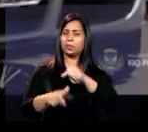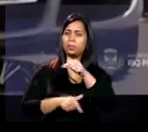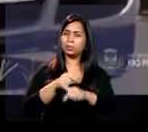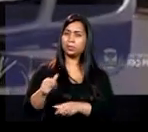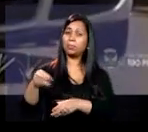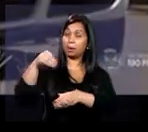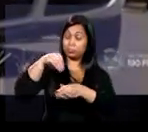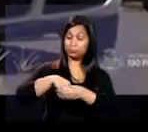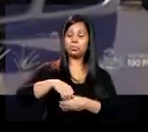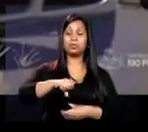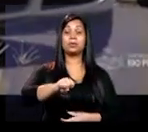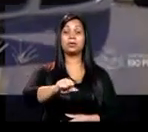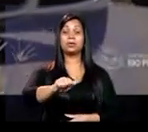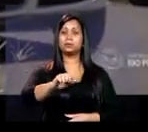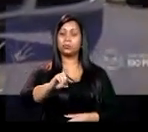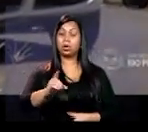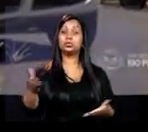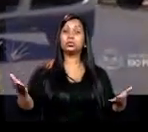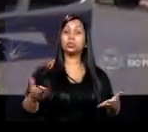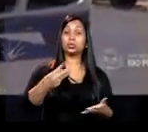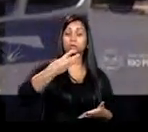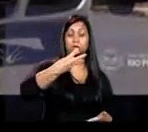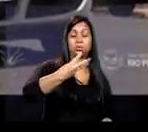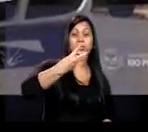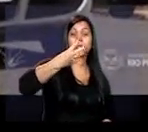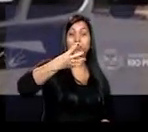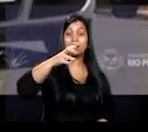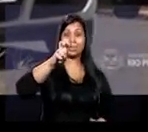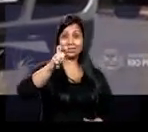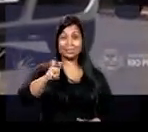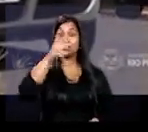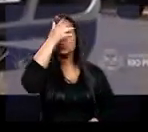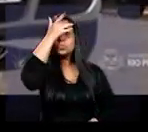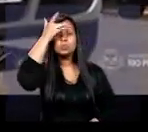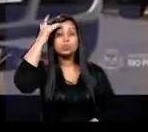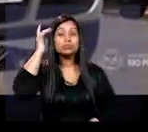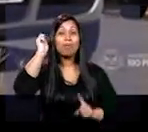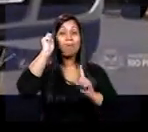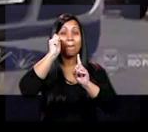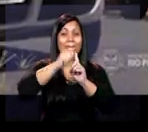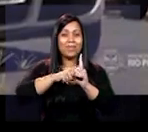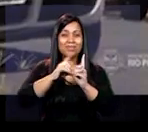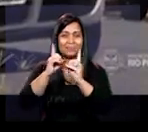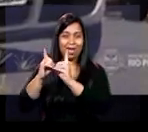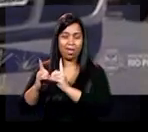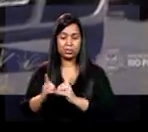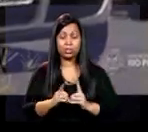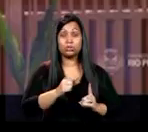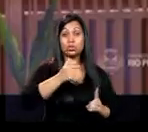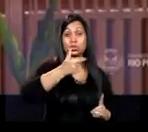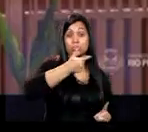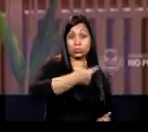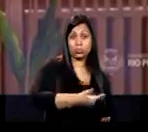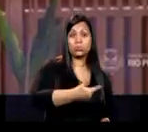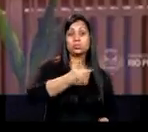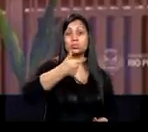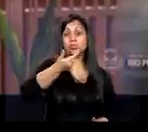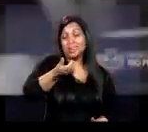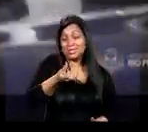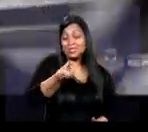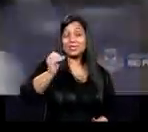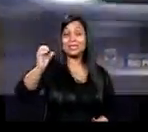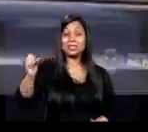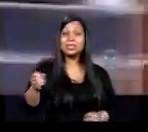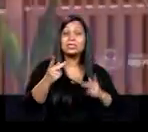Atenção Domiciliar, o SAD, atende hoje 345 pacientes por mês. São 2.600